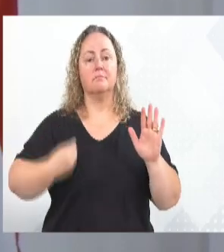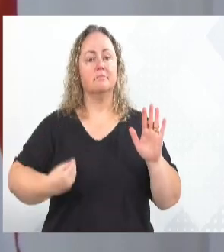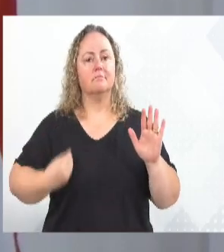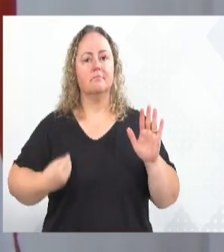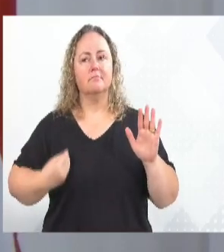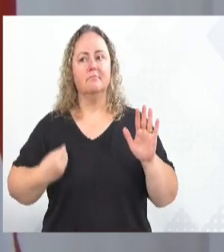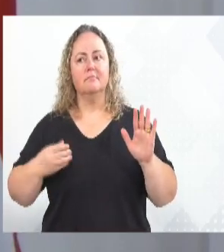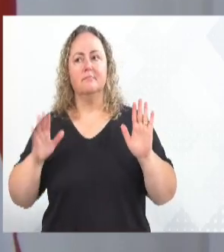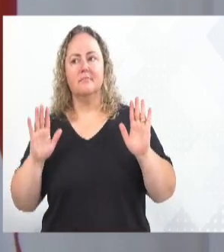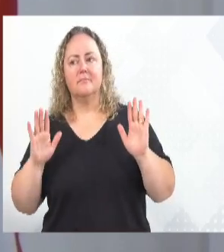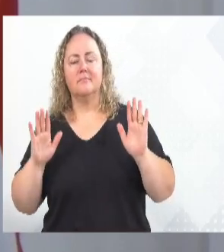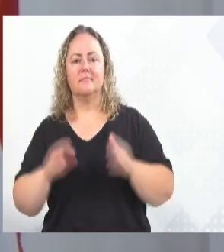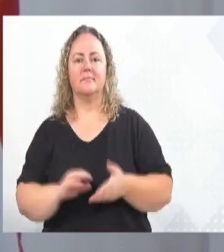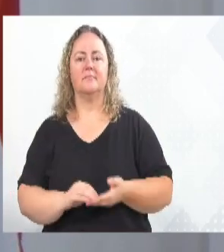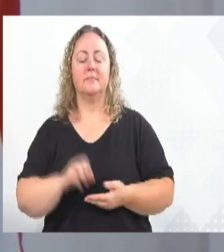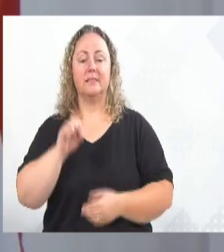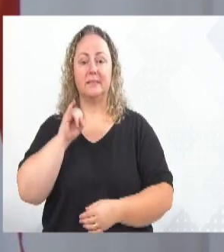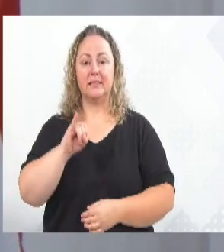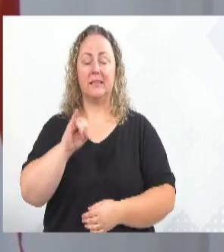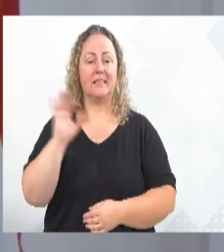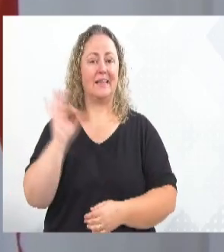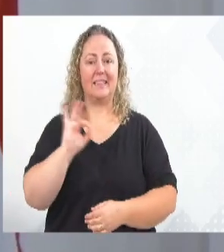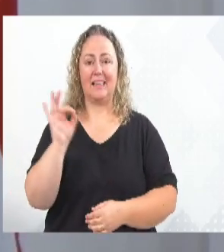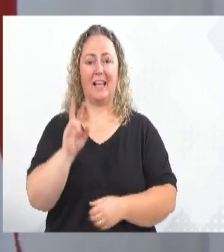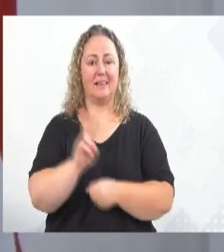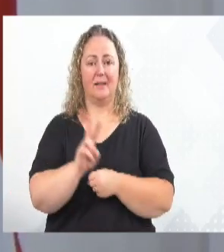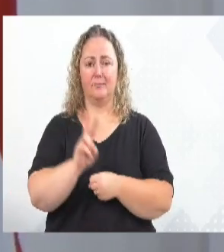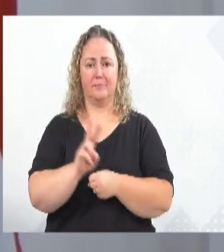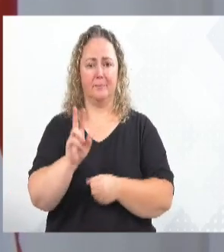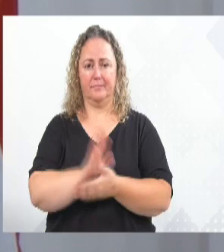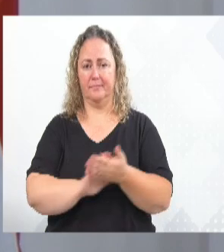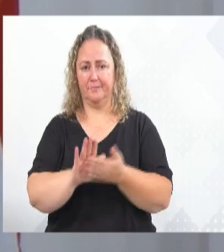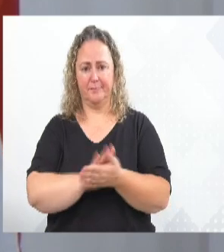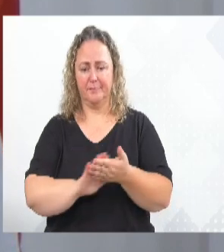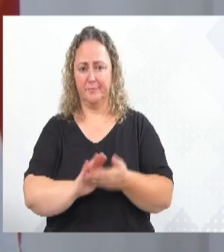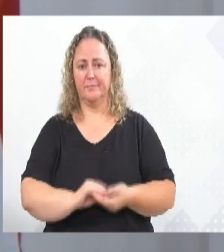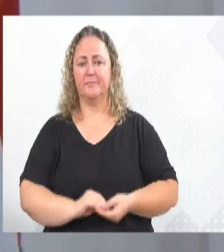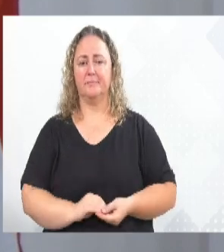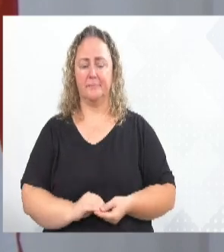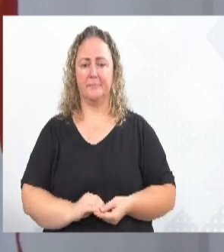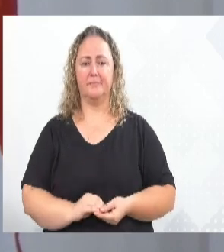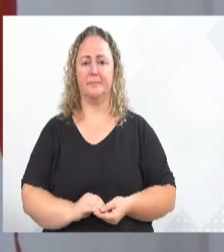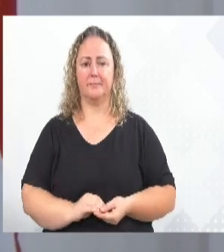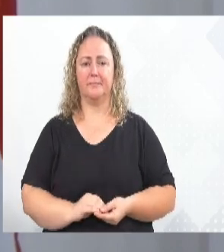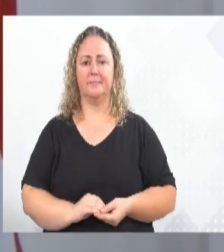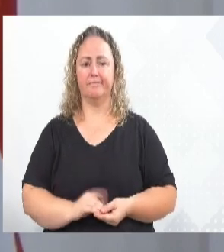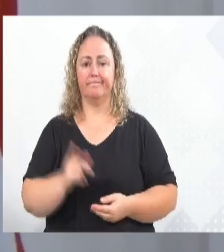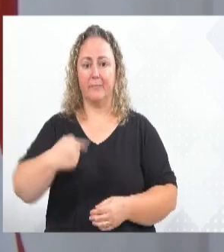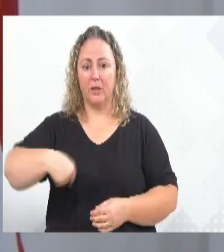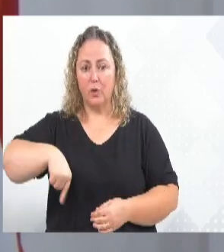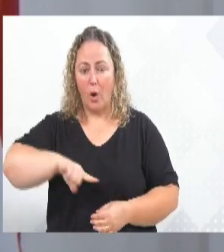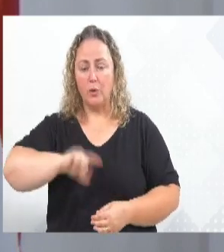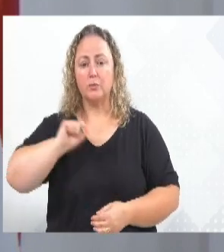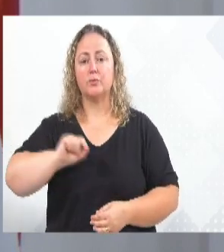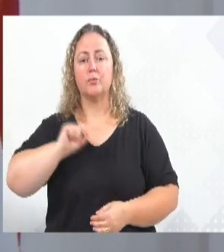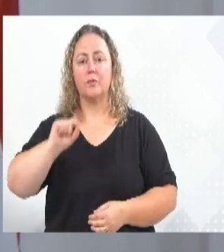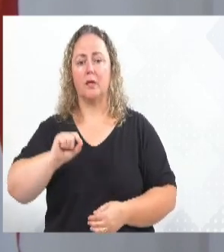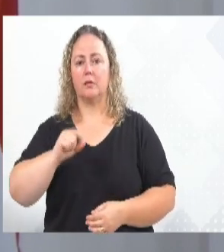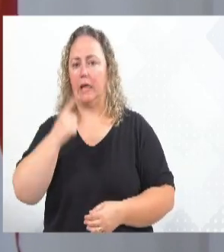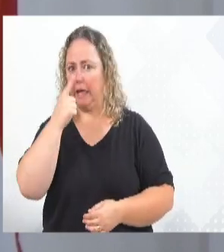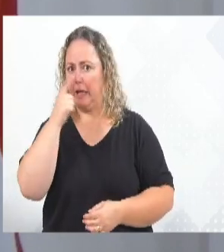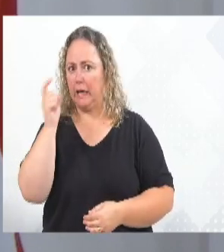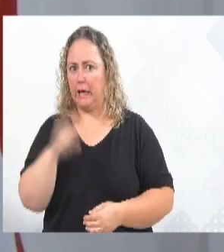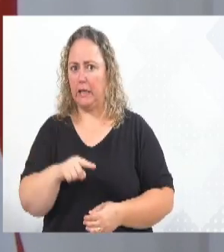Em 2060, se nós não tomarmos cuidado, em 2060, nós vamos ter mais